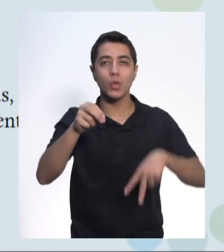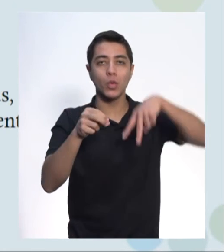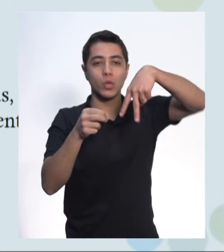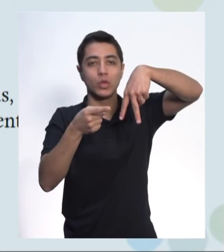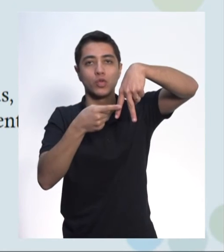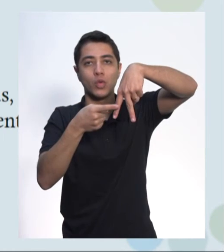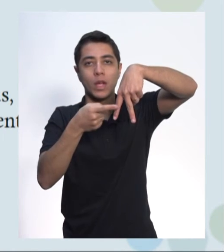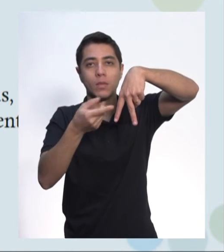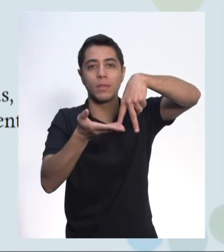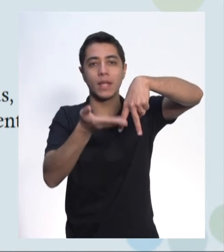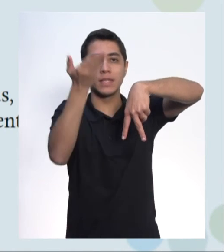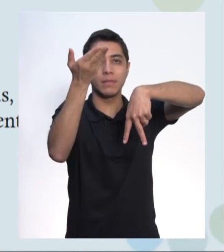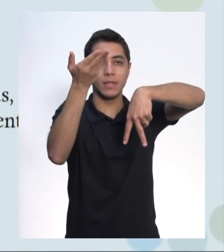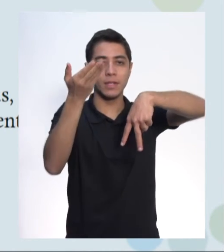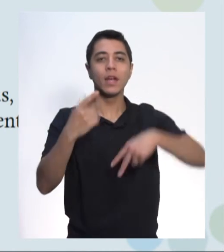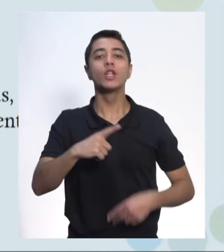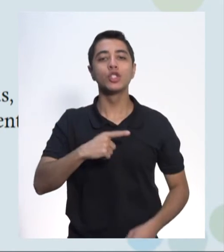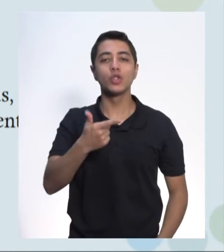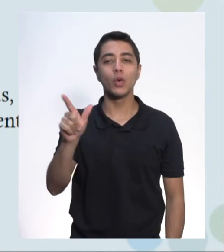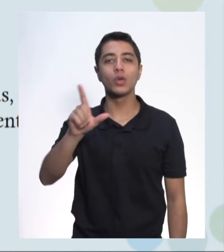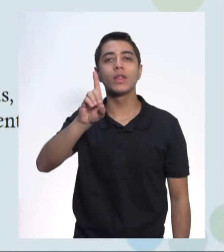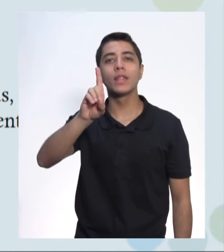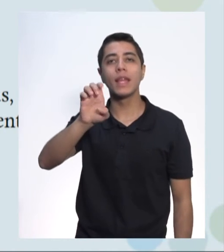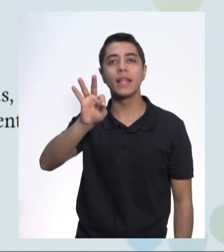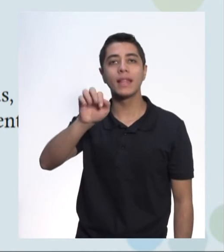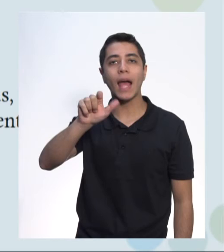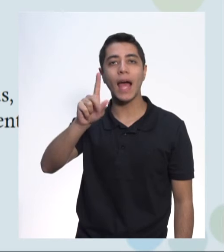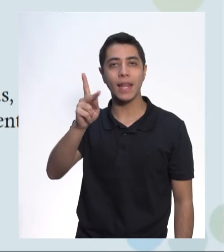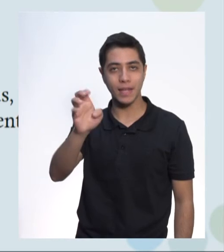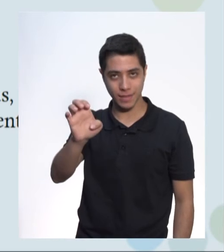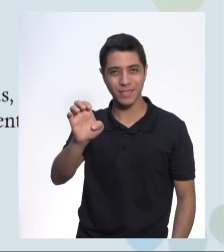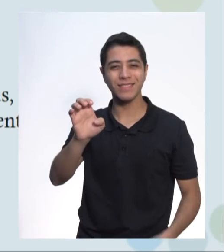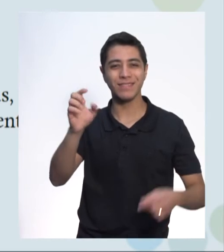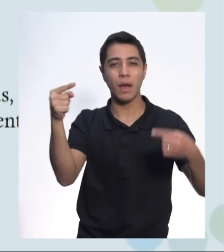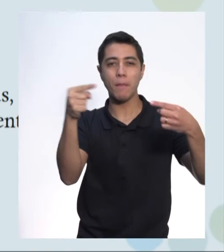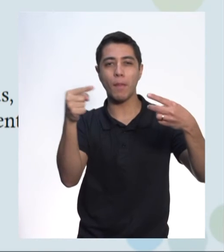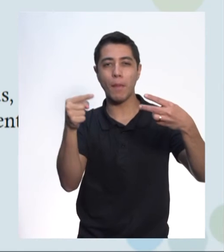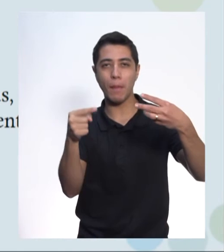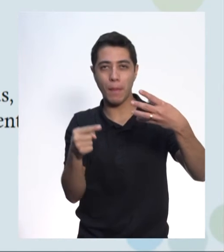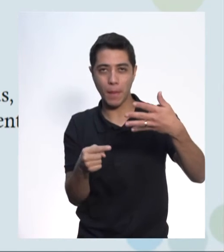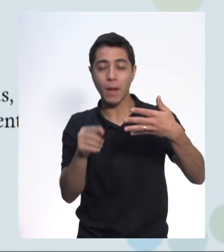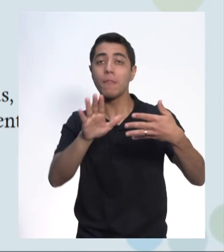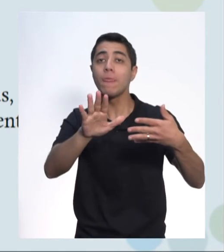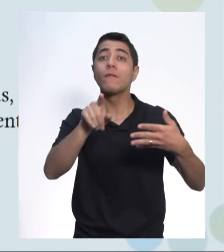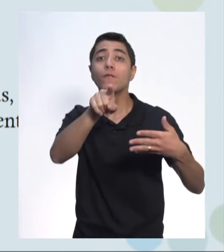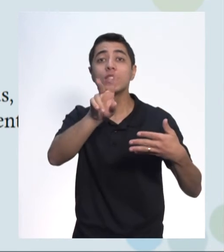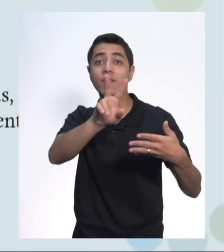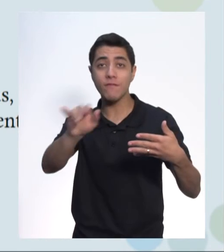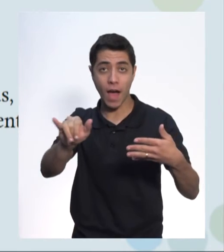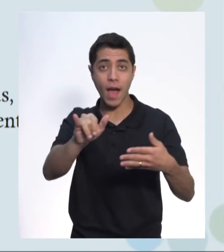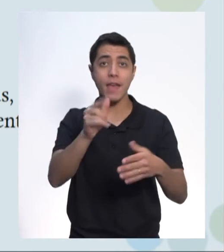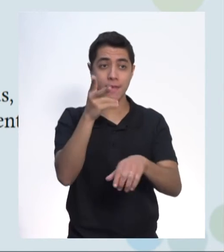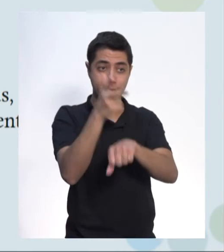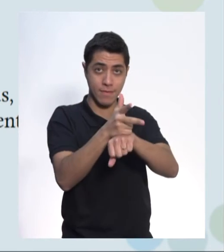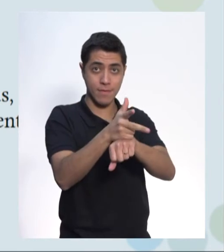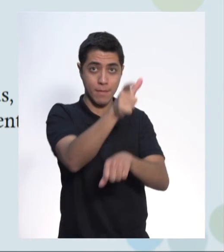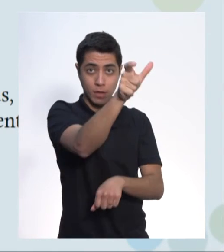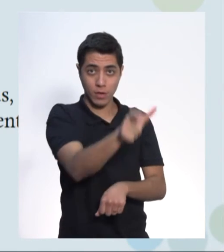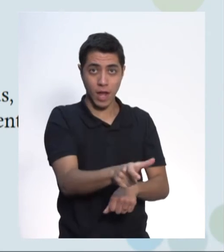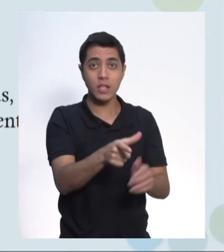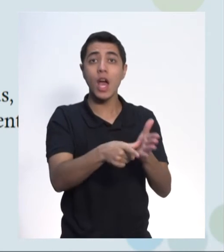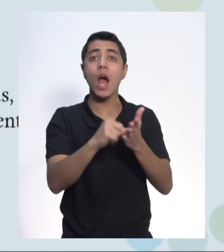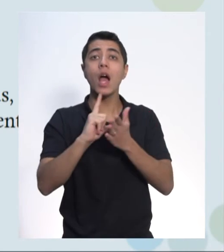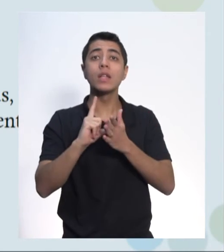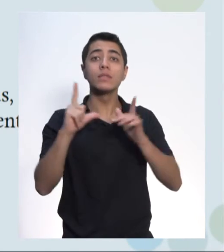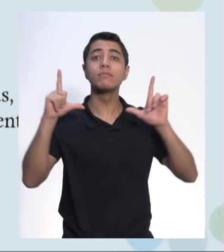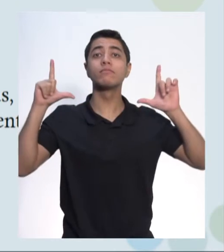são o que a gente escolhe quando a gente está filmando um personagem. A gente faz essa questão da escolha do plano para focar um personagem. E a gente tem o